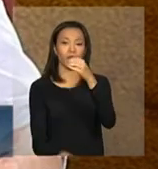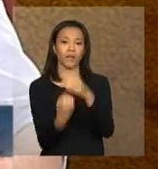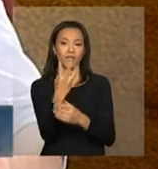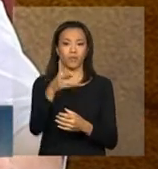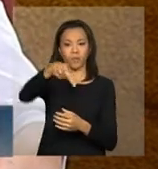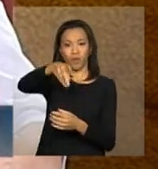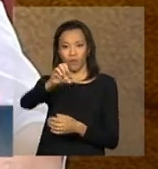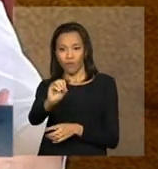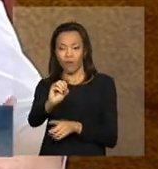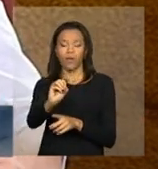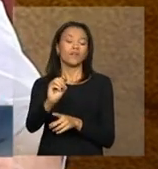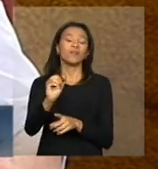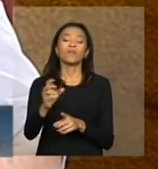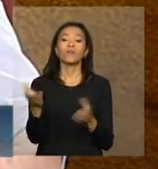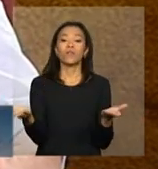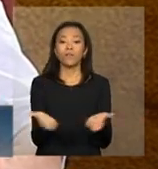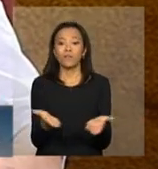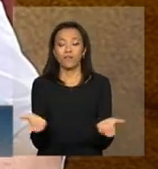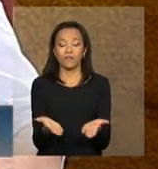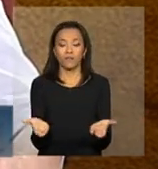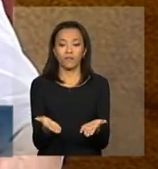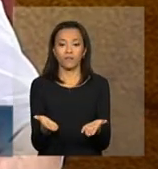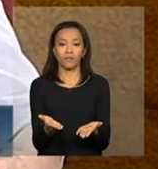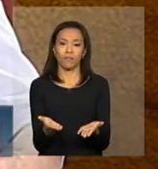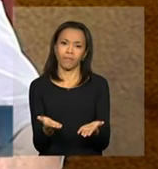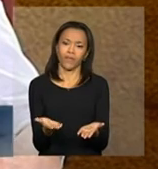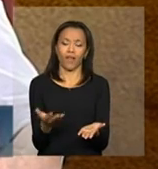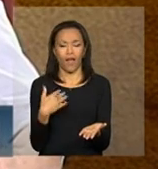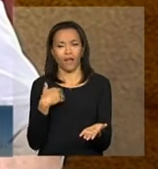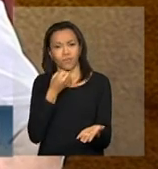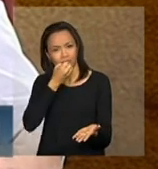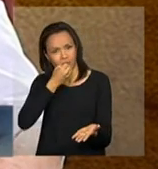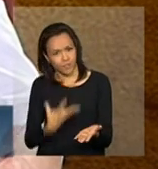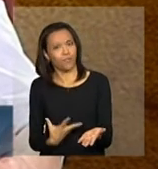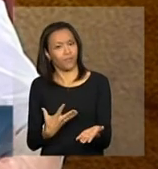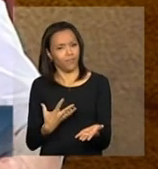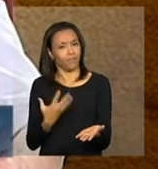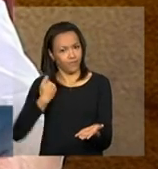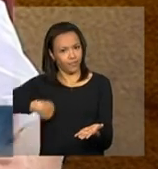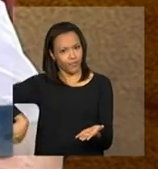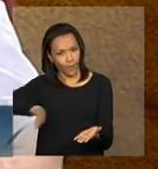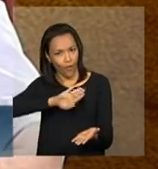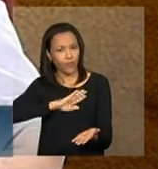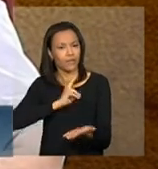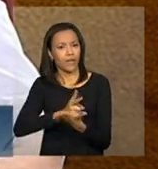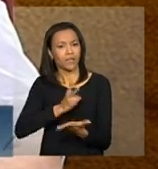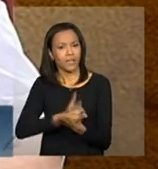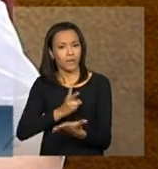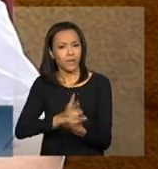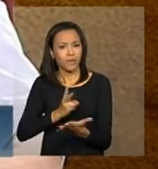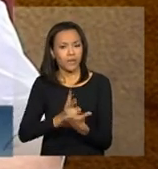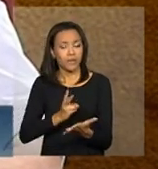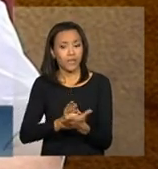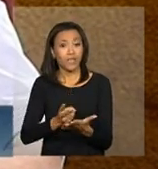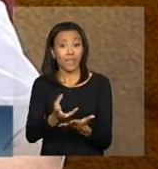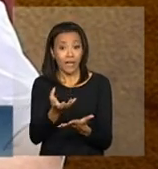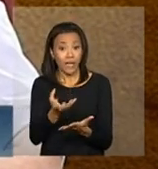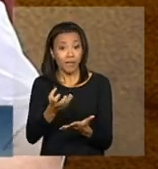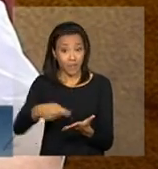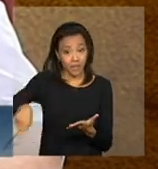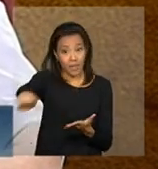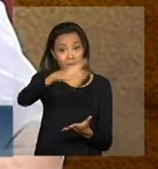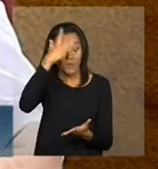despertou, então, essa situação. Ou seja, poxa, que bom que nós estamos o tempo todo querendo que as pessoas entendam o que nós estamos